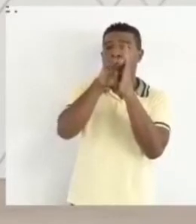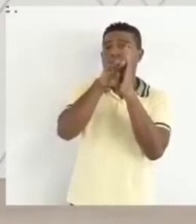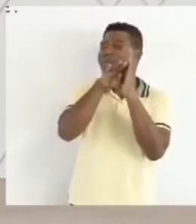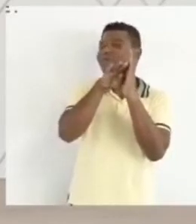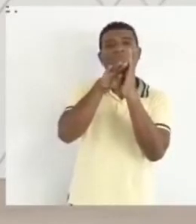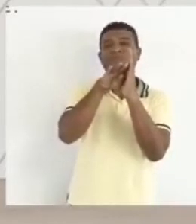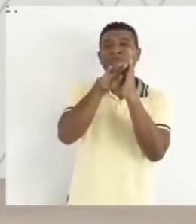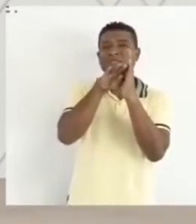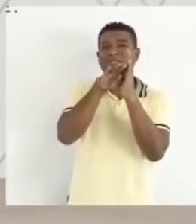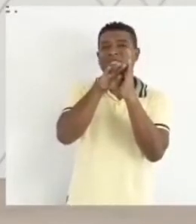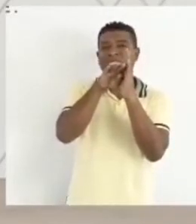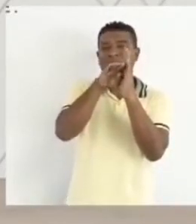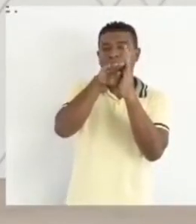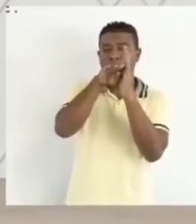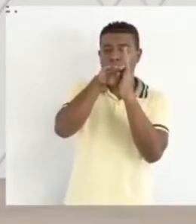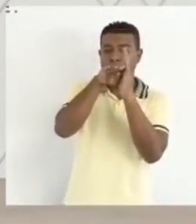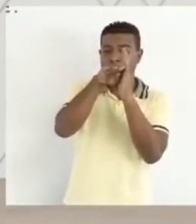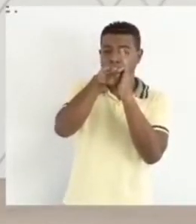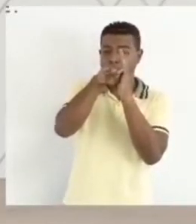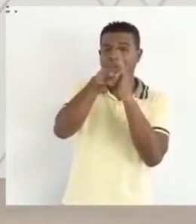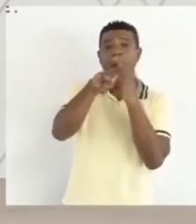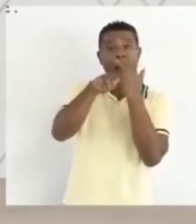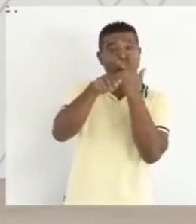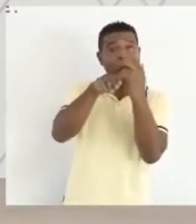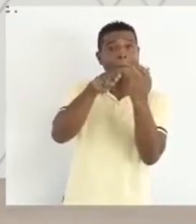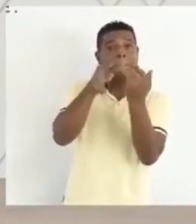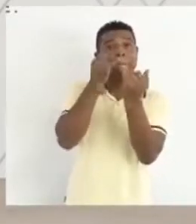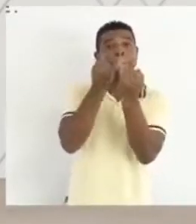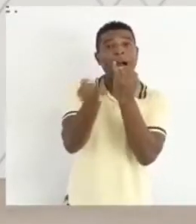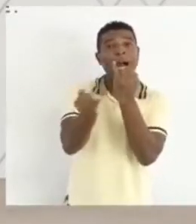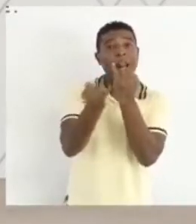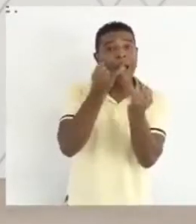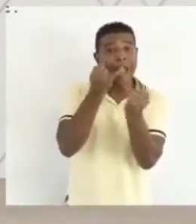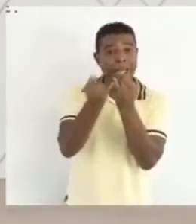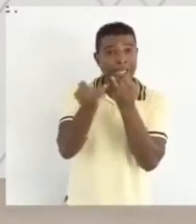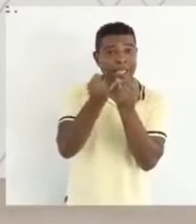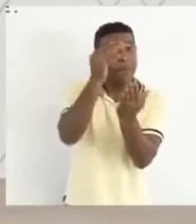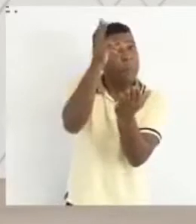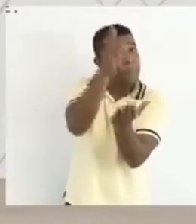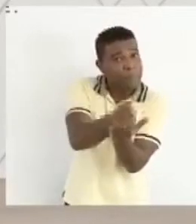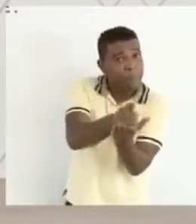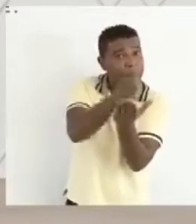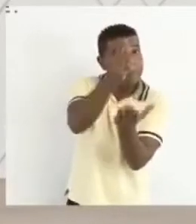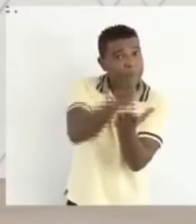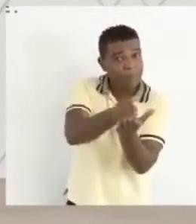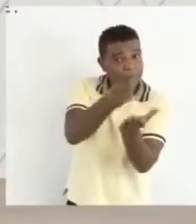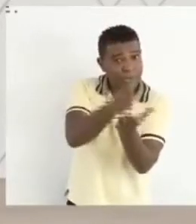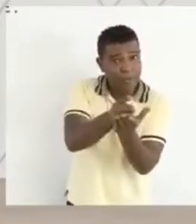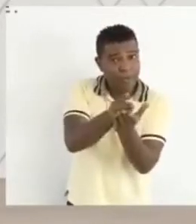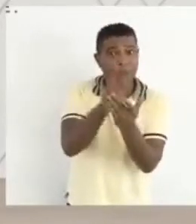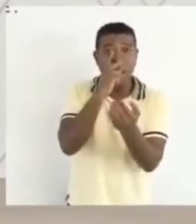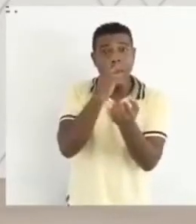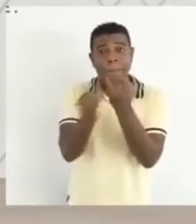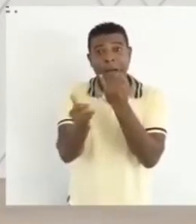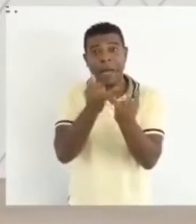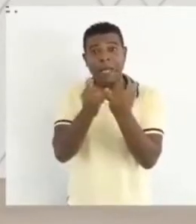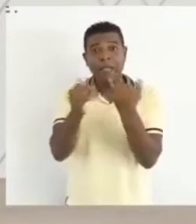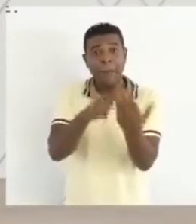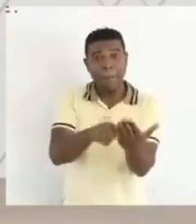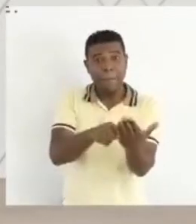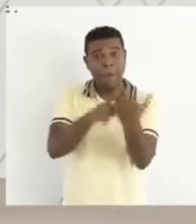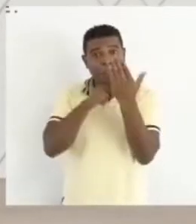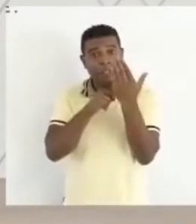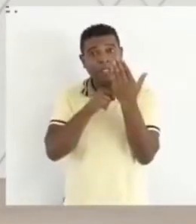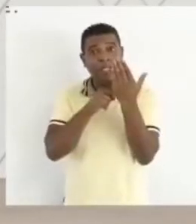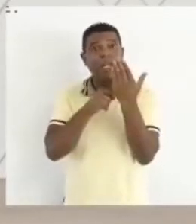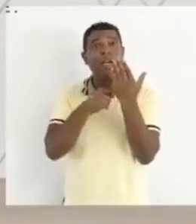mês anterior. Então, para nós é muito importante essa informação, porque isso pode mostrar efetivamente que nós interrompemos